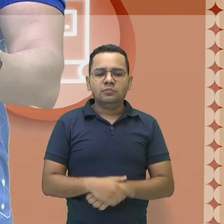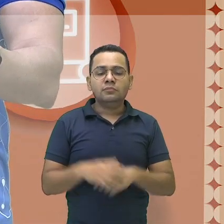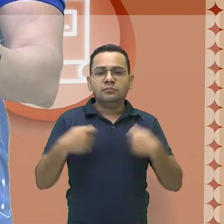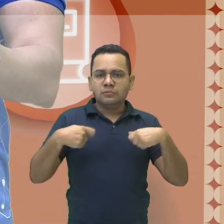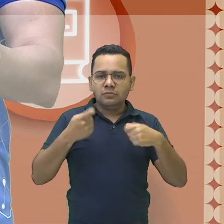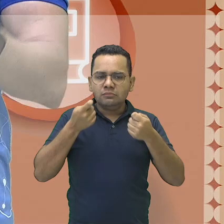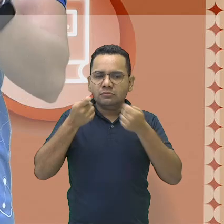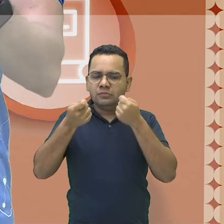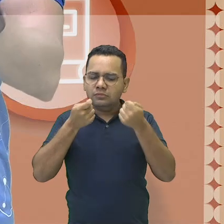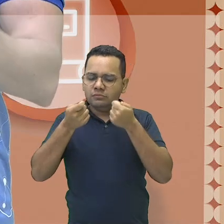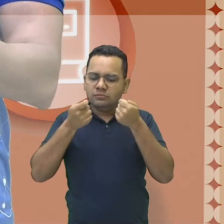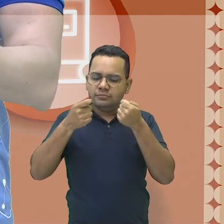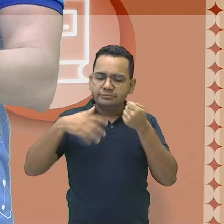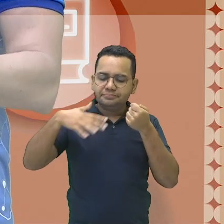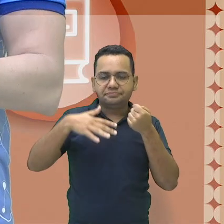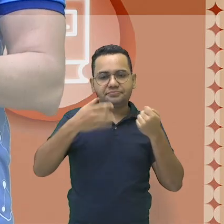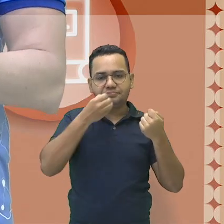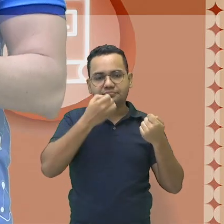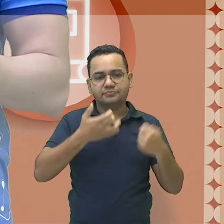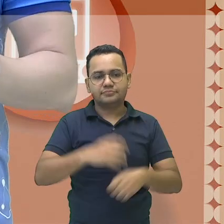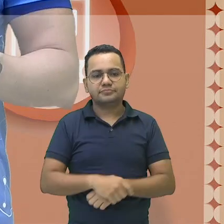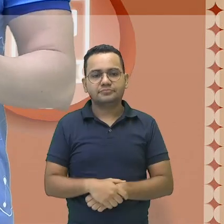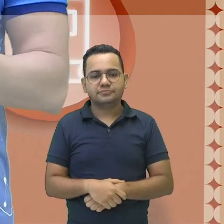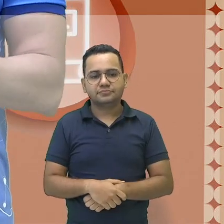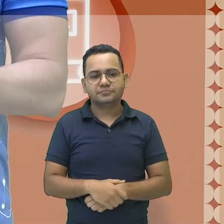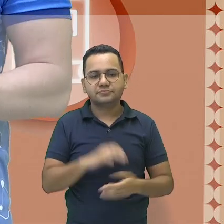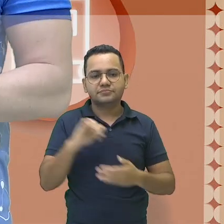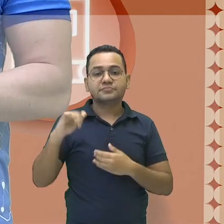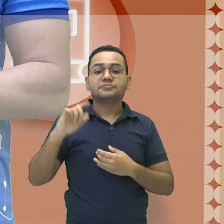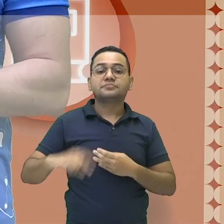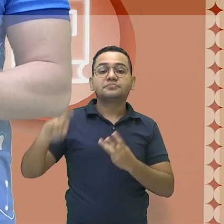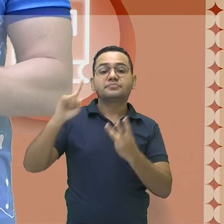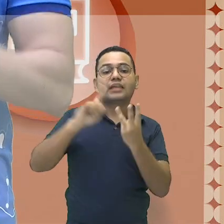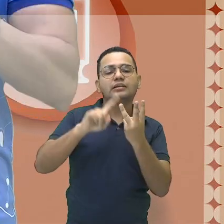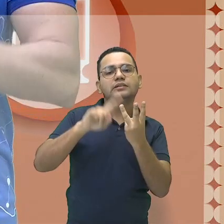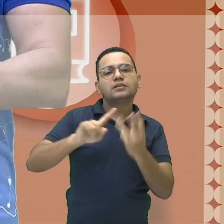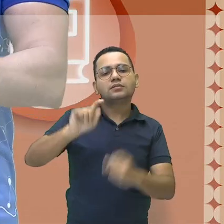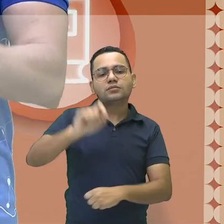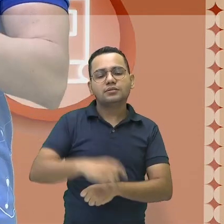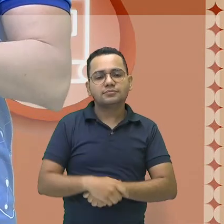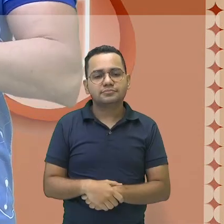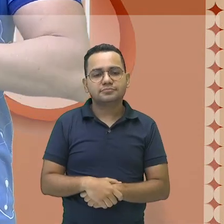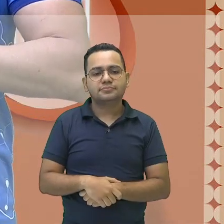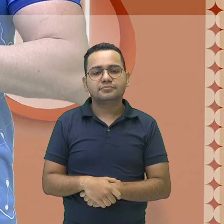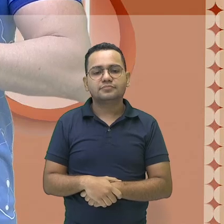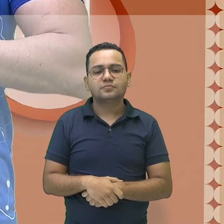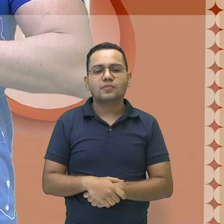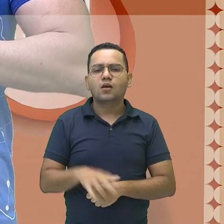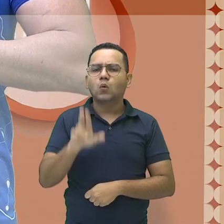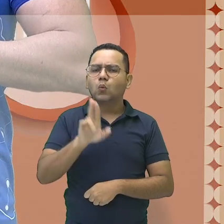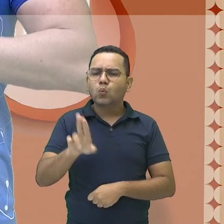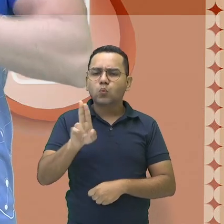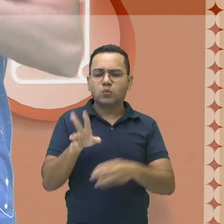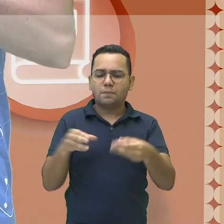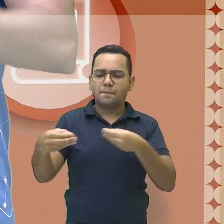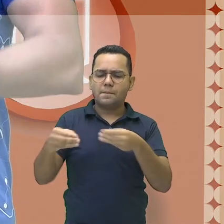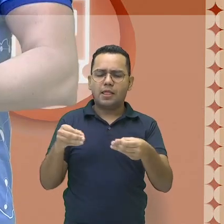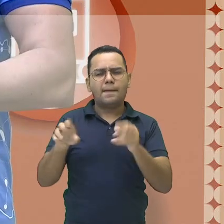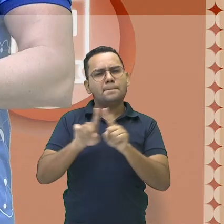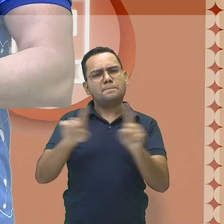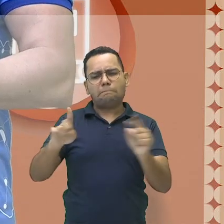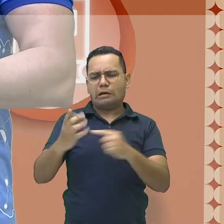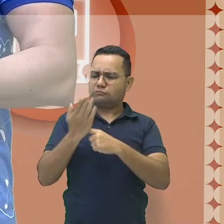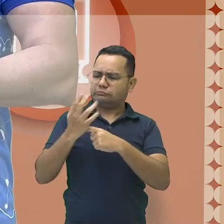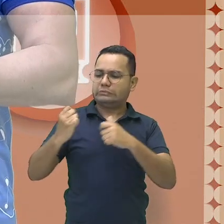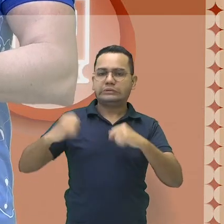ali um meio ambiente, né, mais saudável. Uso excessivo de plástico. O plástico veio para dar praticidade para